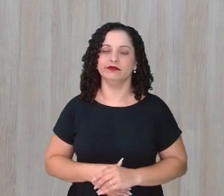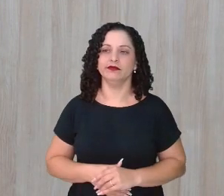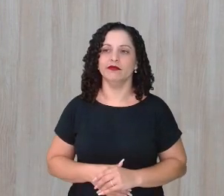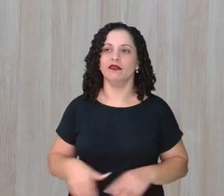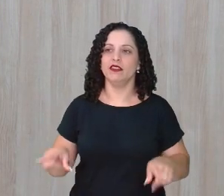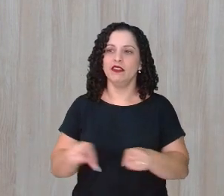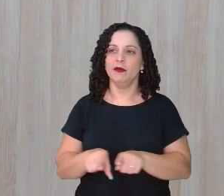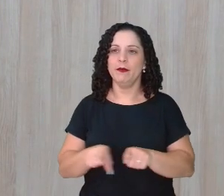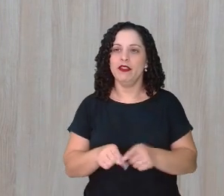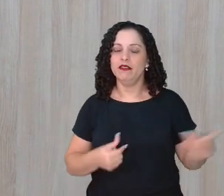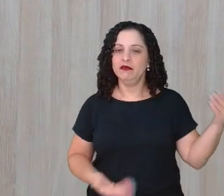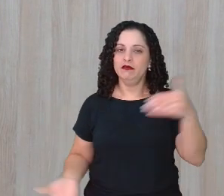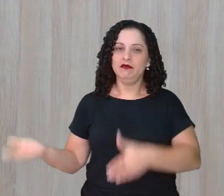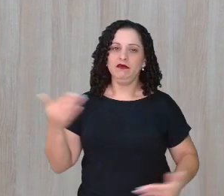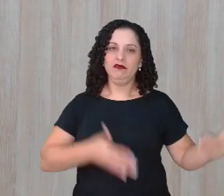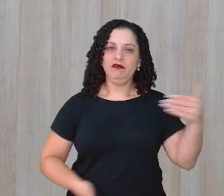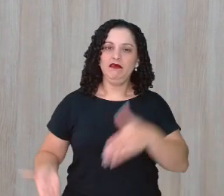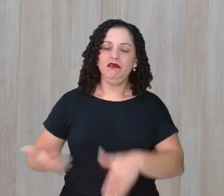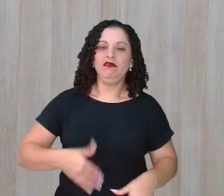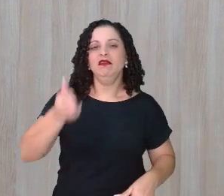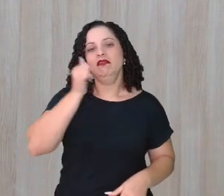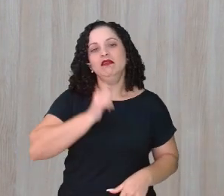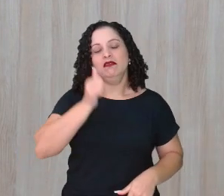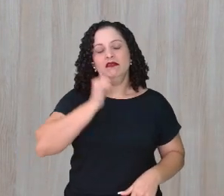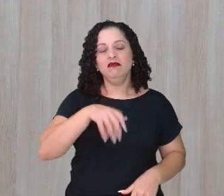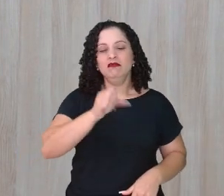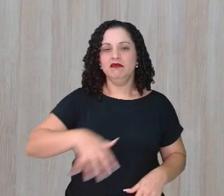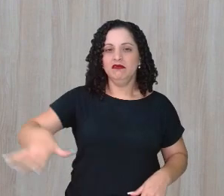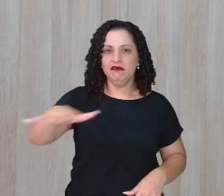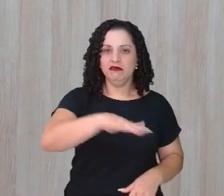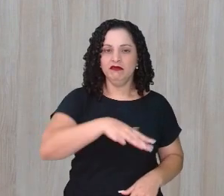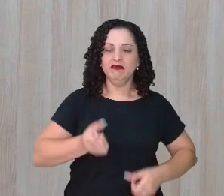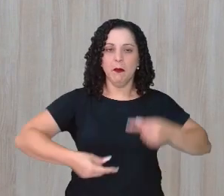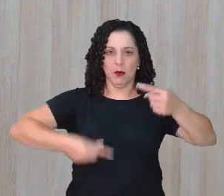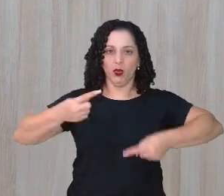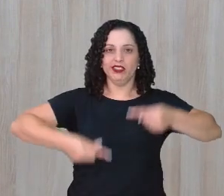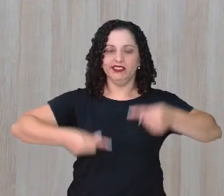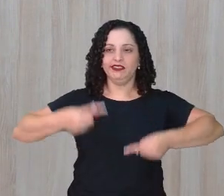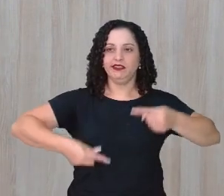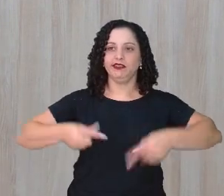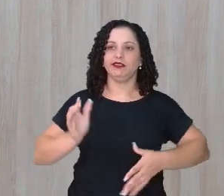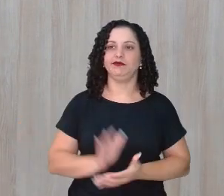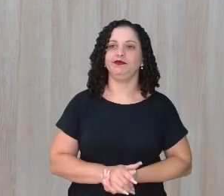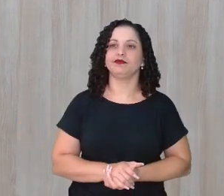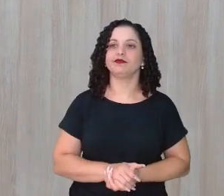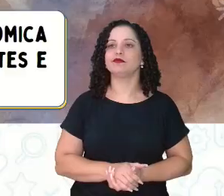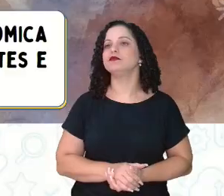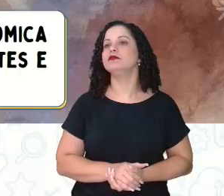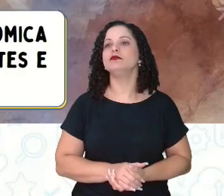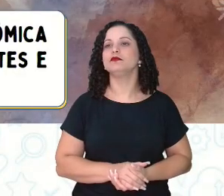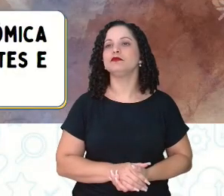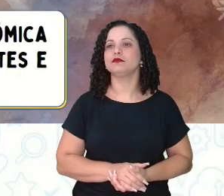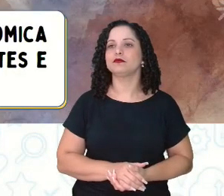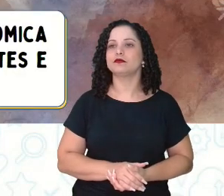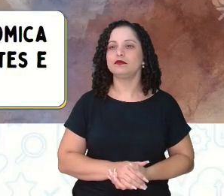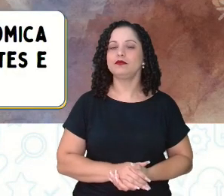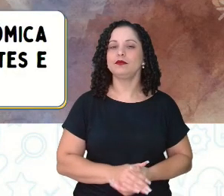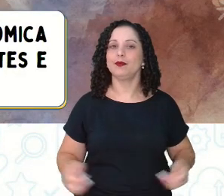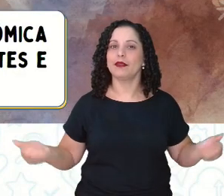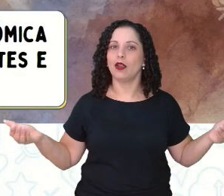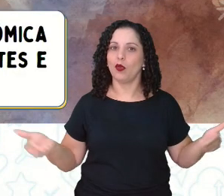pela participação da mulher na vida política. Mas vamos seguindo aqui. Bom, olha aí, a gente vai falar agora